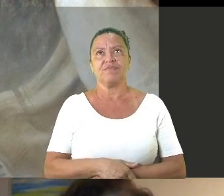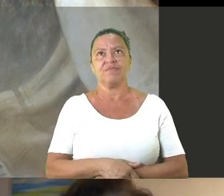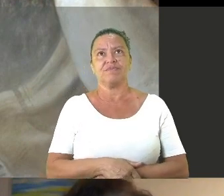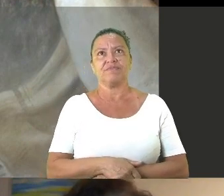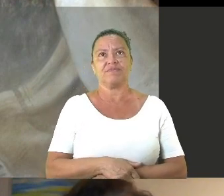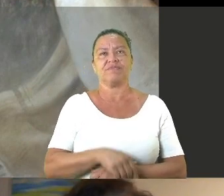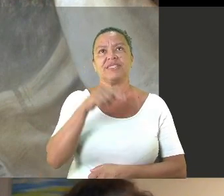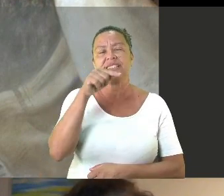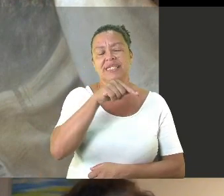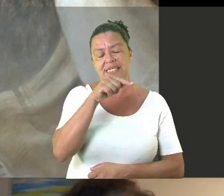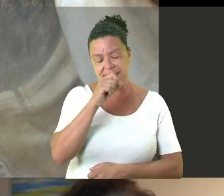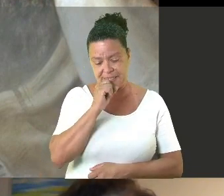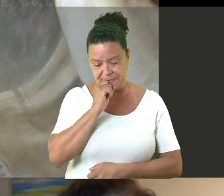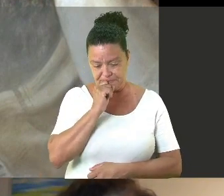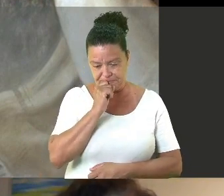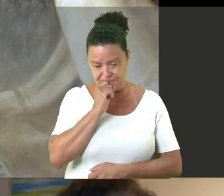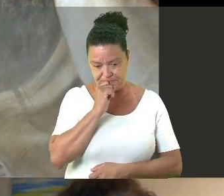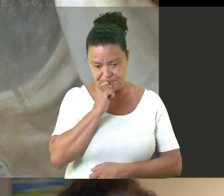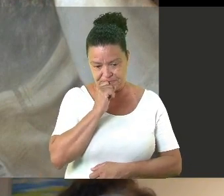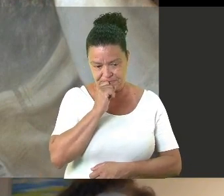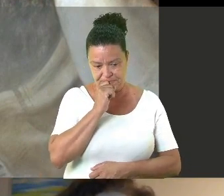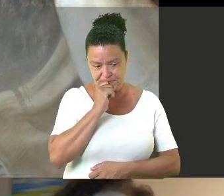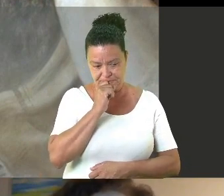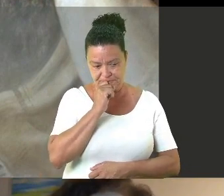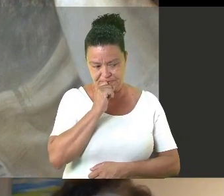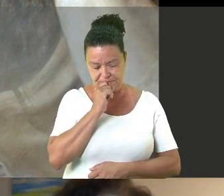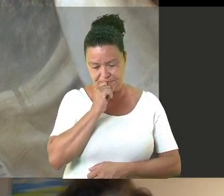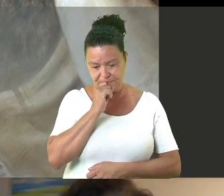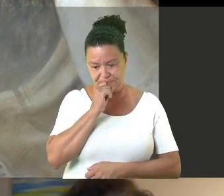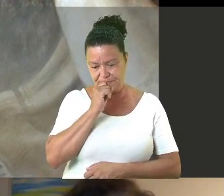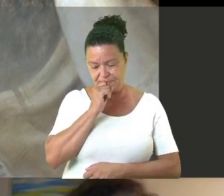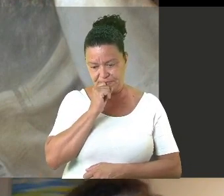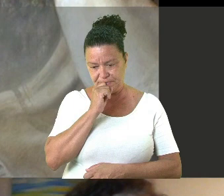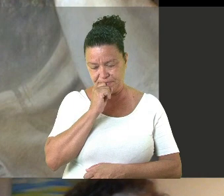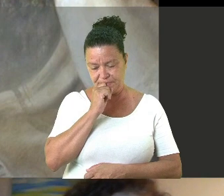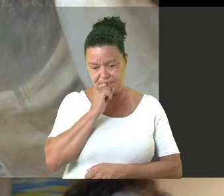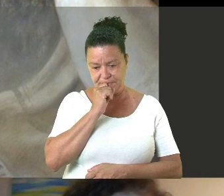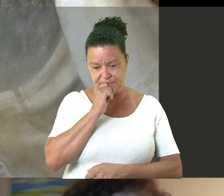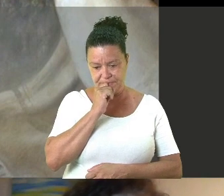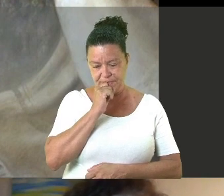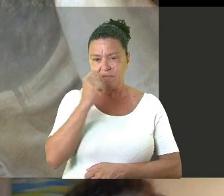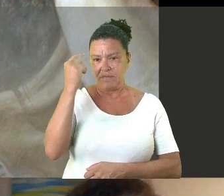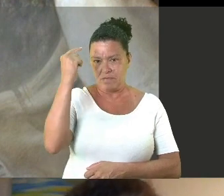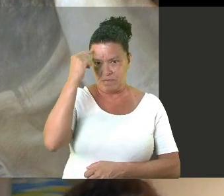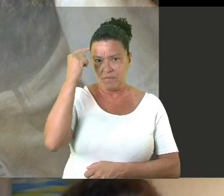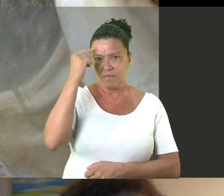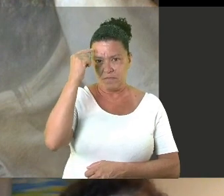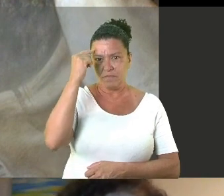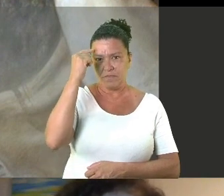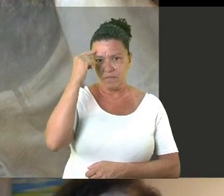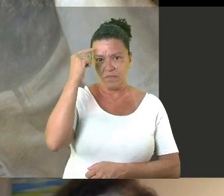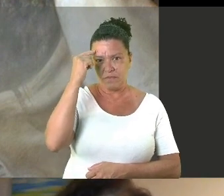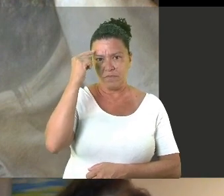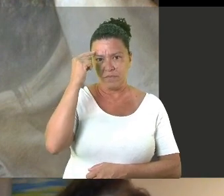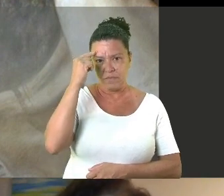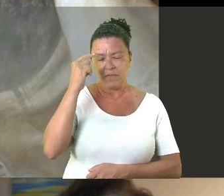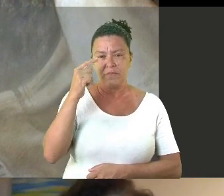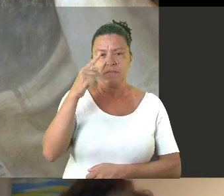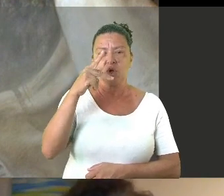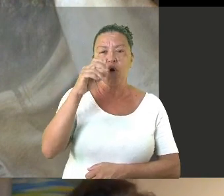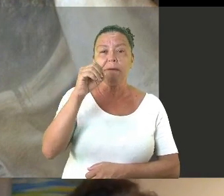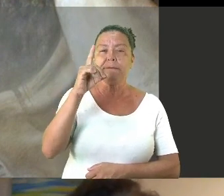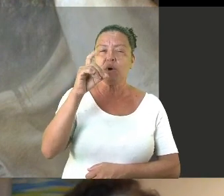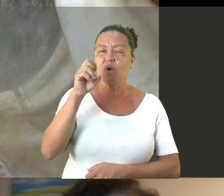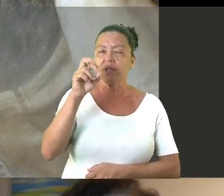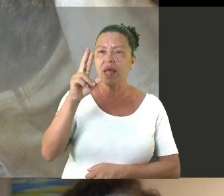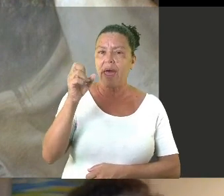dessa questão do poder da nossa mente sobre as nossas células, quando